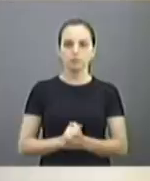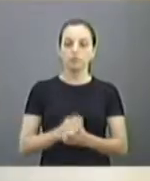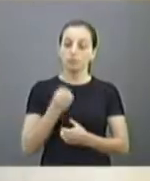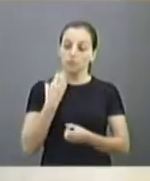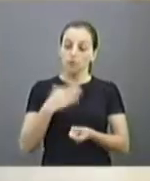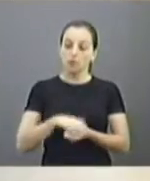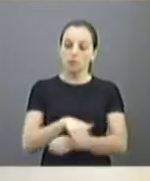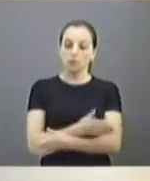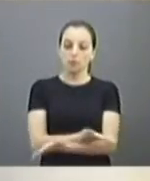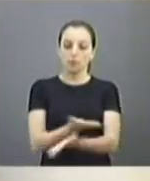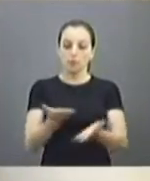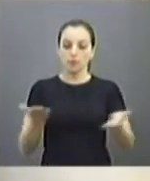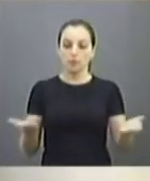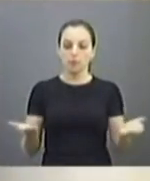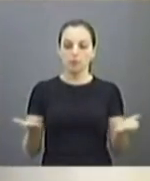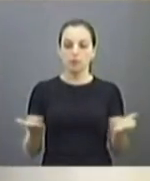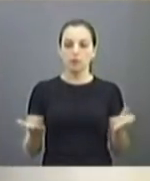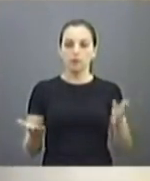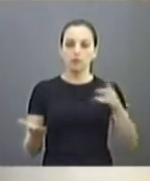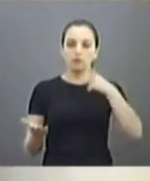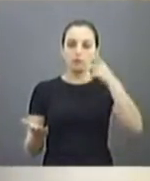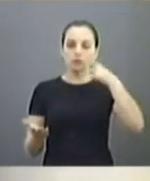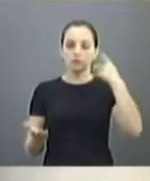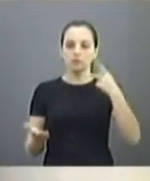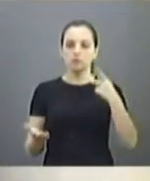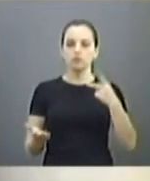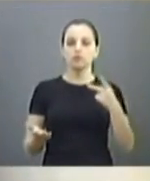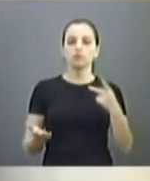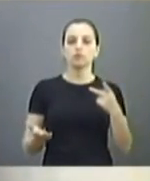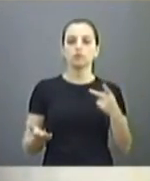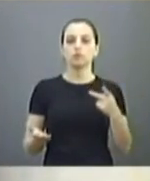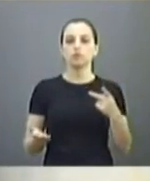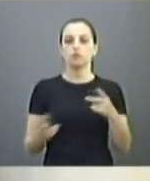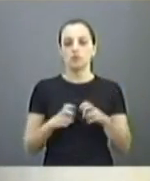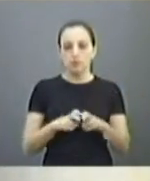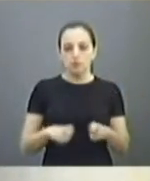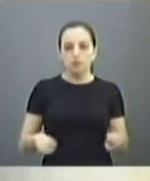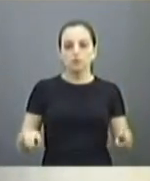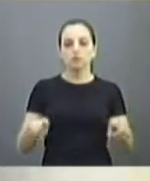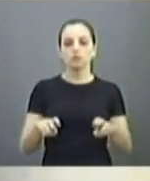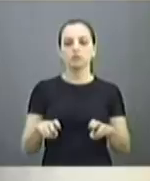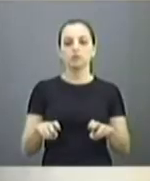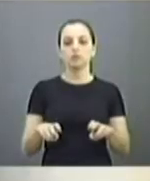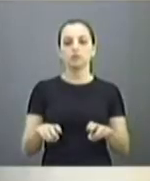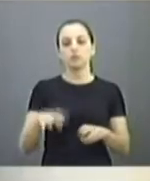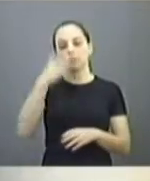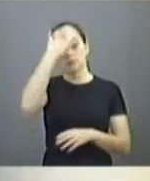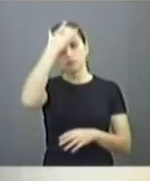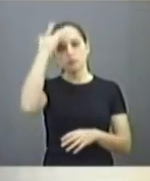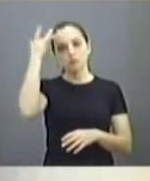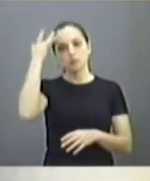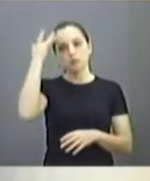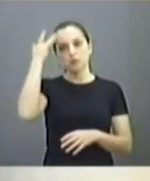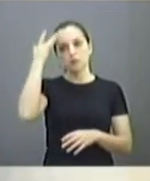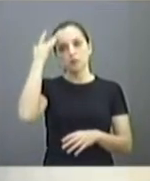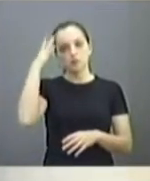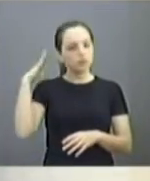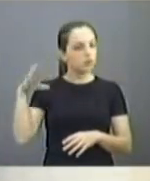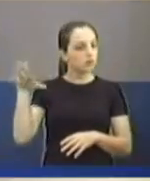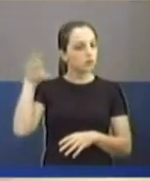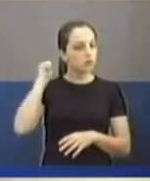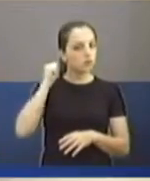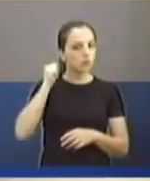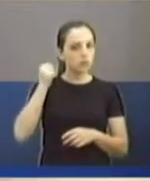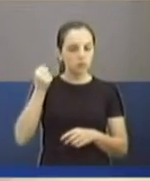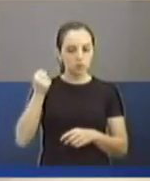Boa noite a todos, boa noite a todas, vereadores, vereadoras, mesa, pessoas que nos ouvem, nos assistem, nos acompanham pela